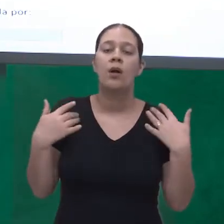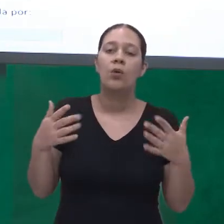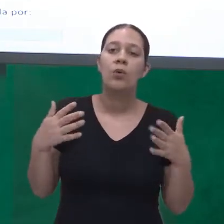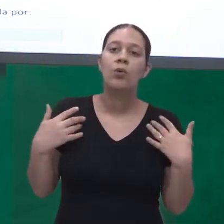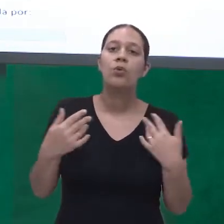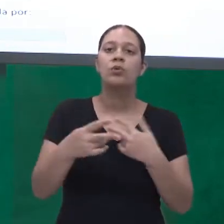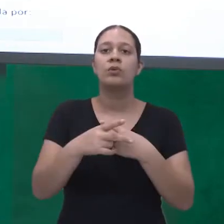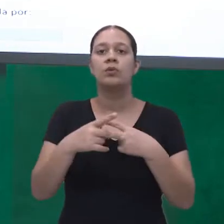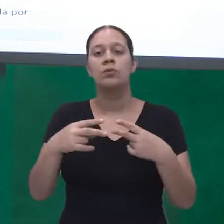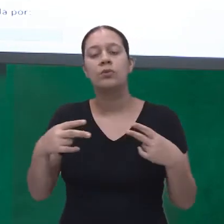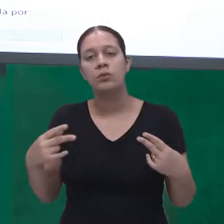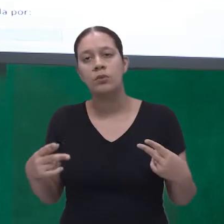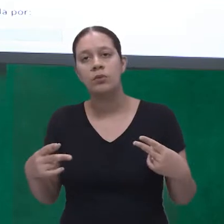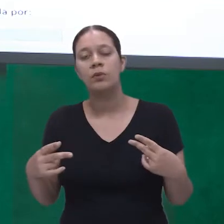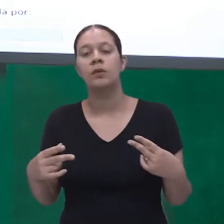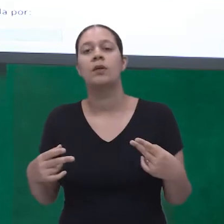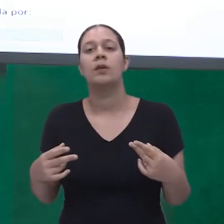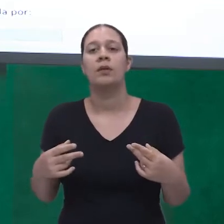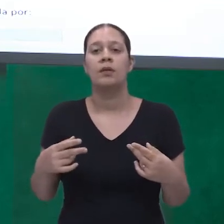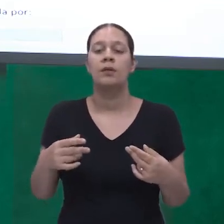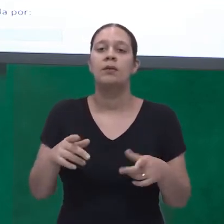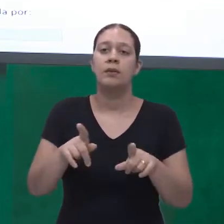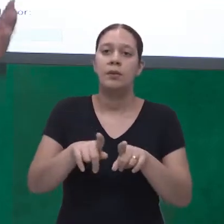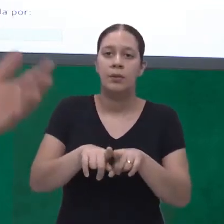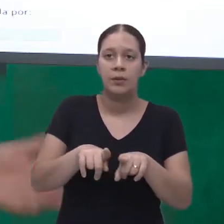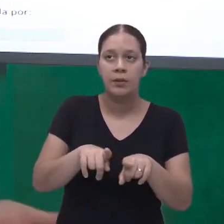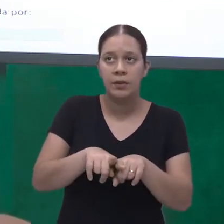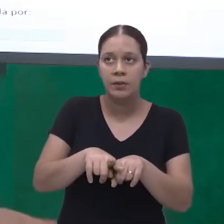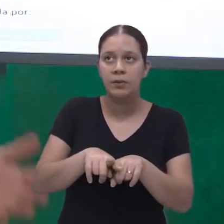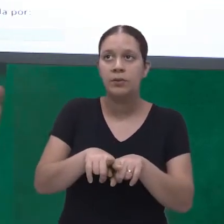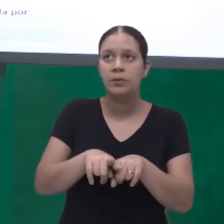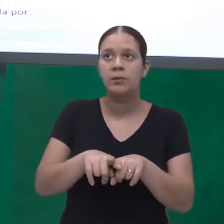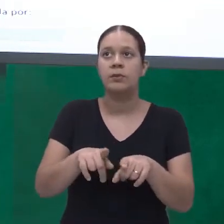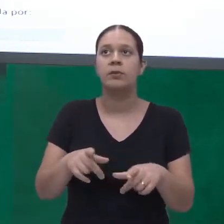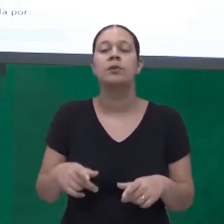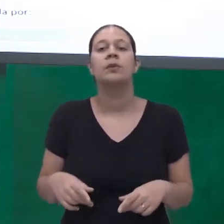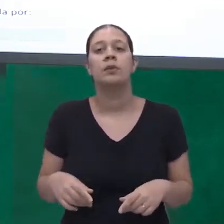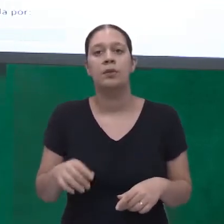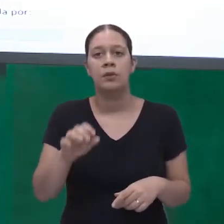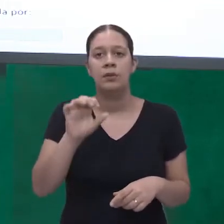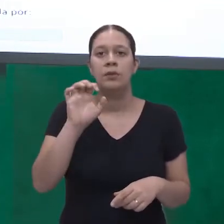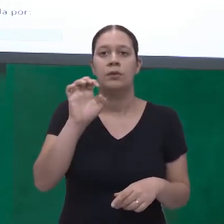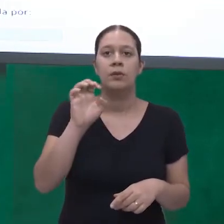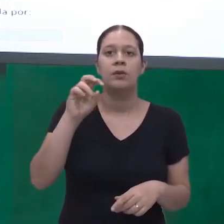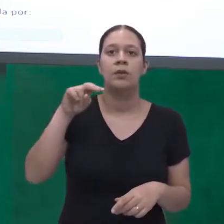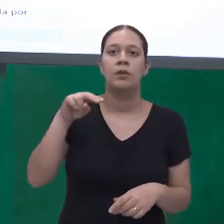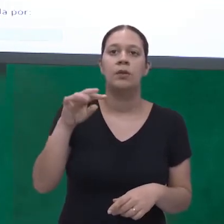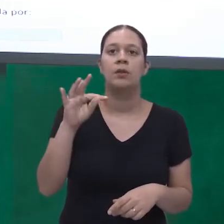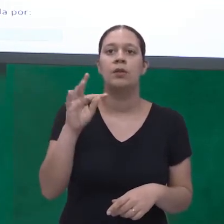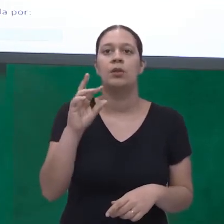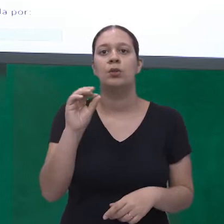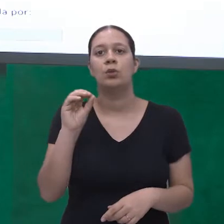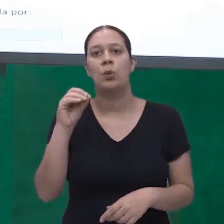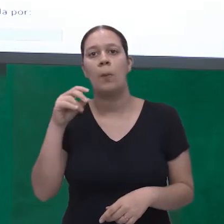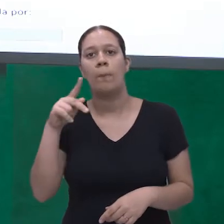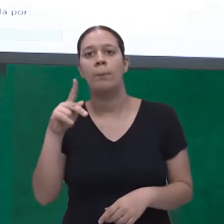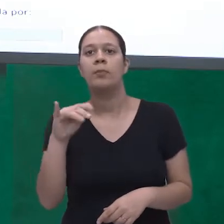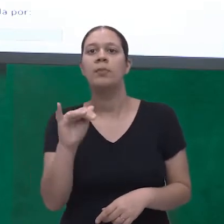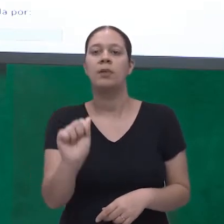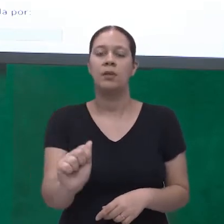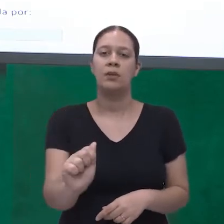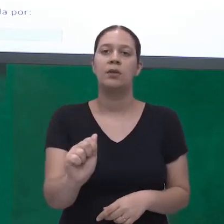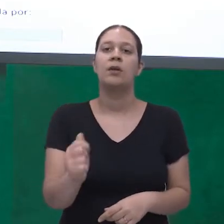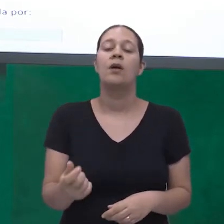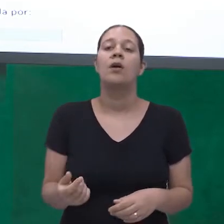produtos menos o calor dos reagentes. É assim com entropia, entropia dos produtos menos a entropia dos reagentes. As grandezas